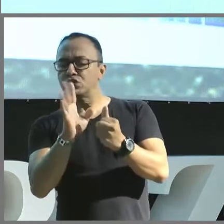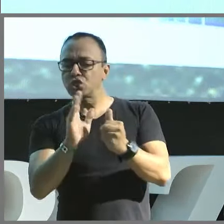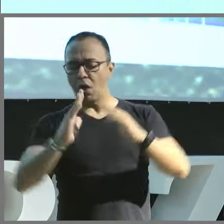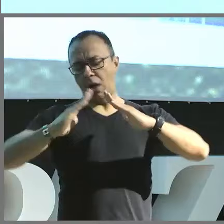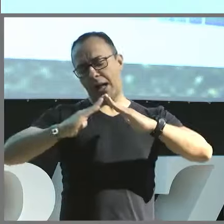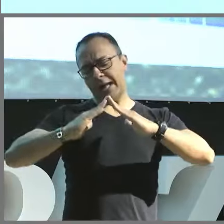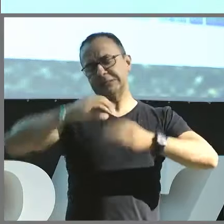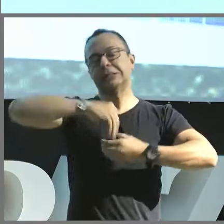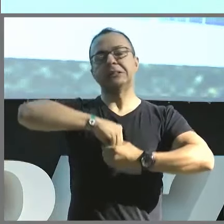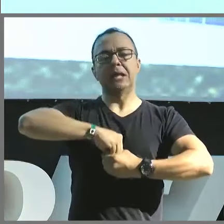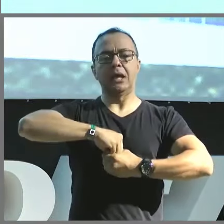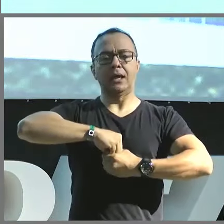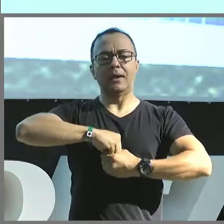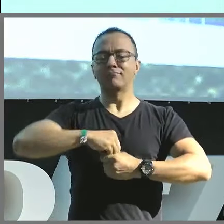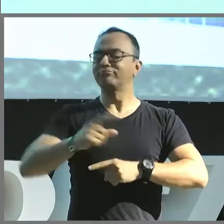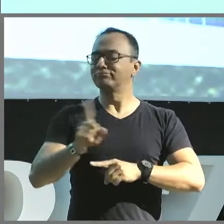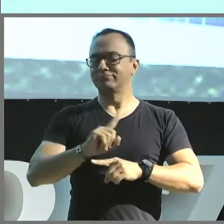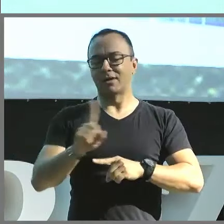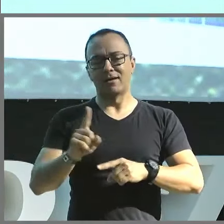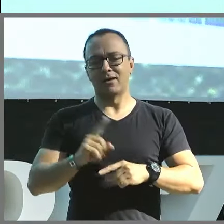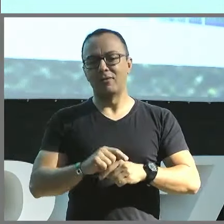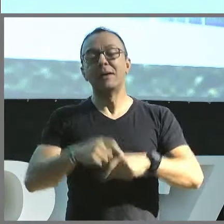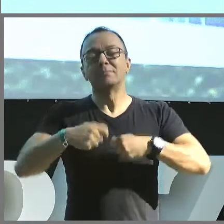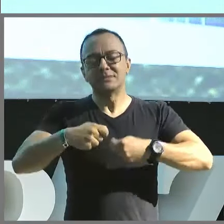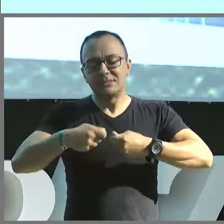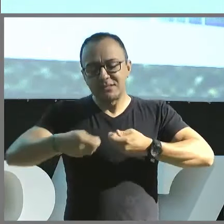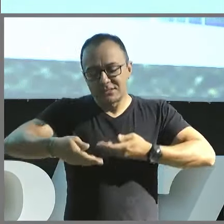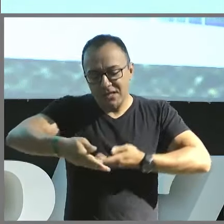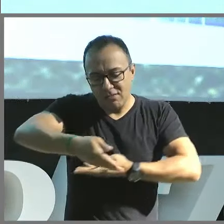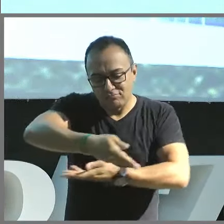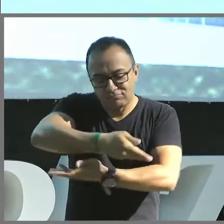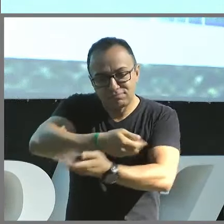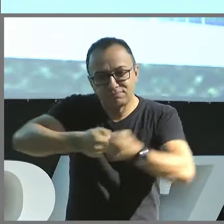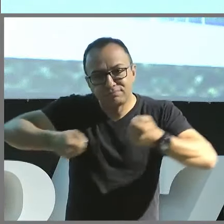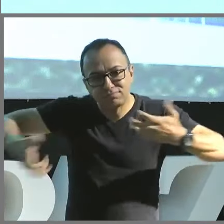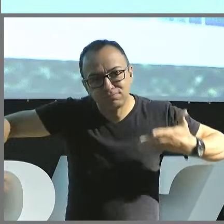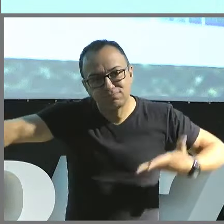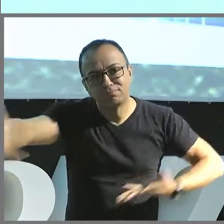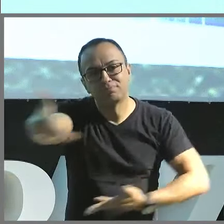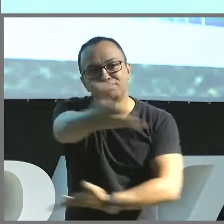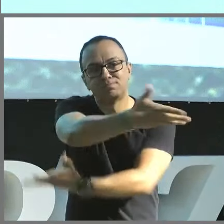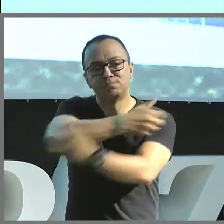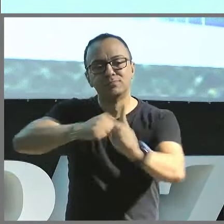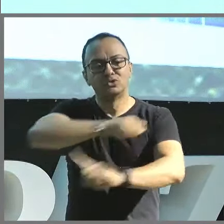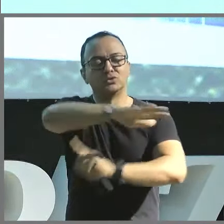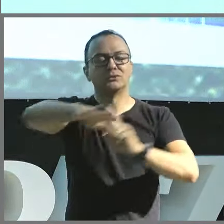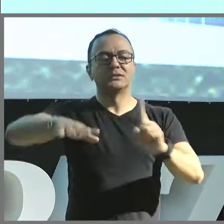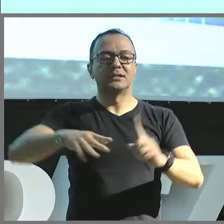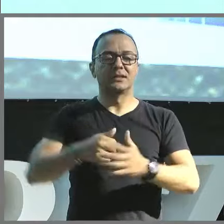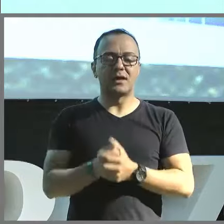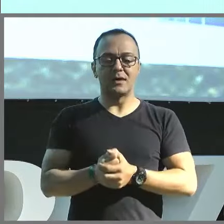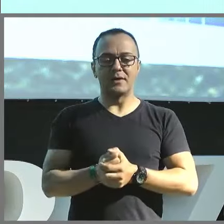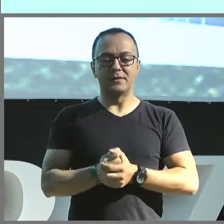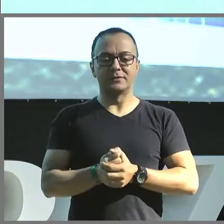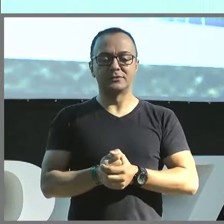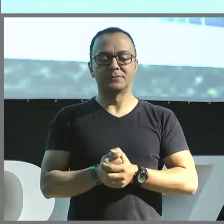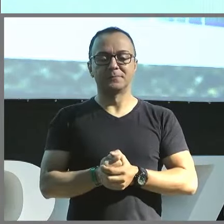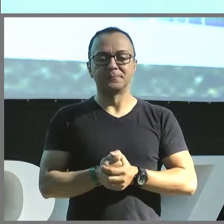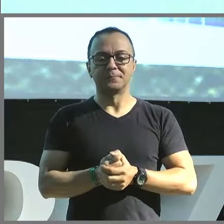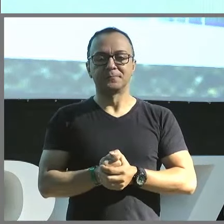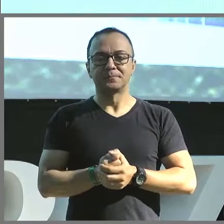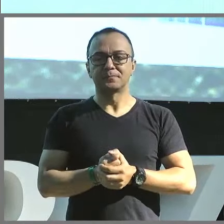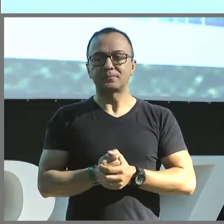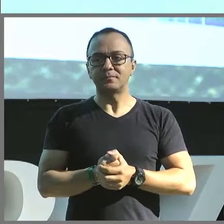A família tem que experimentar o lar. O lar é pulsante e os seus membros exportam